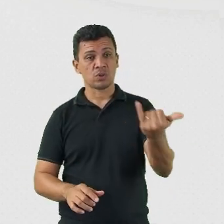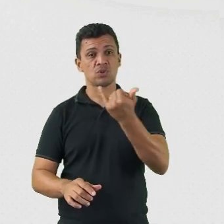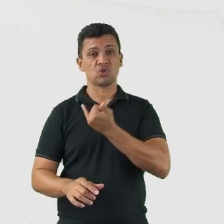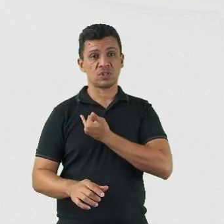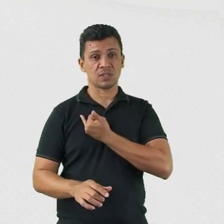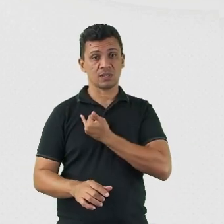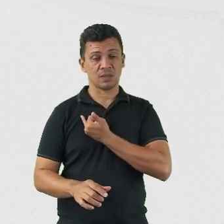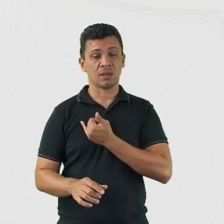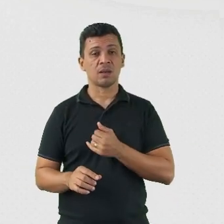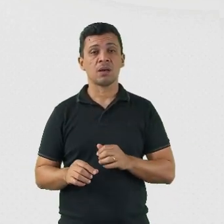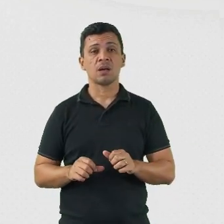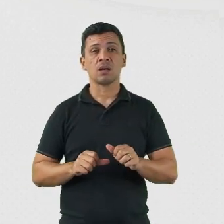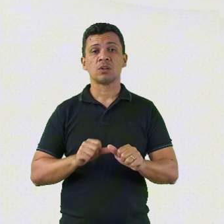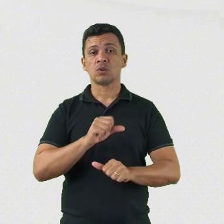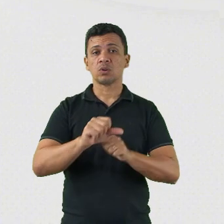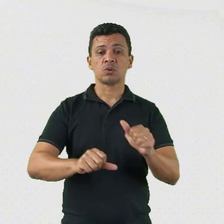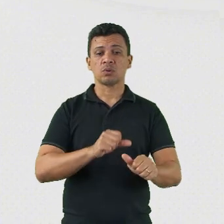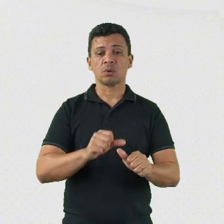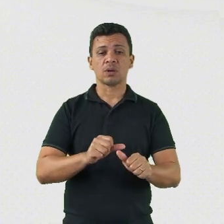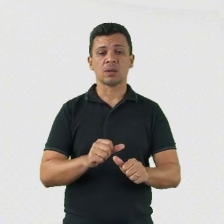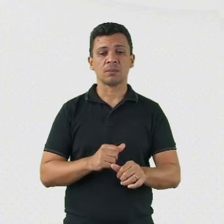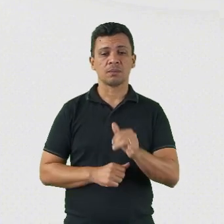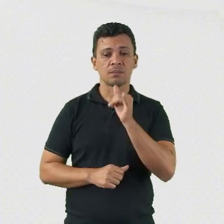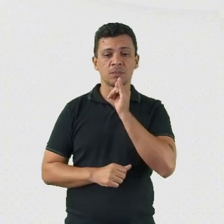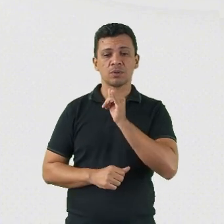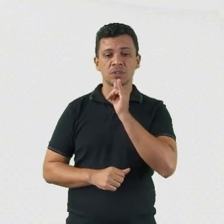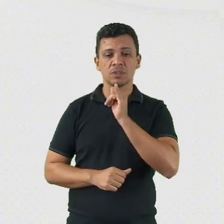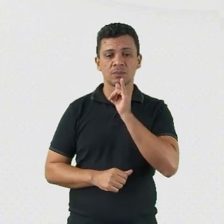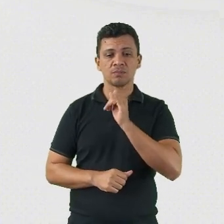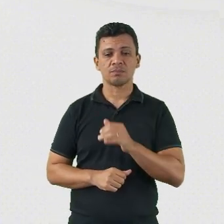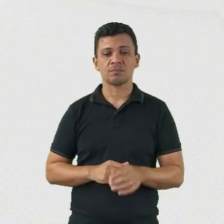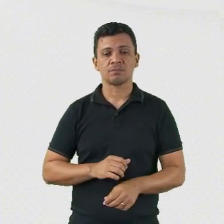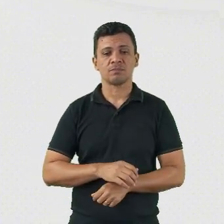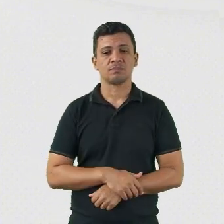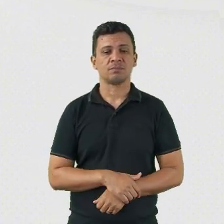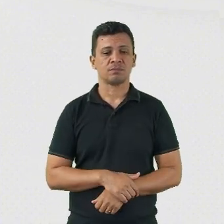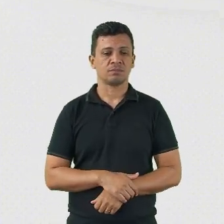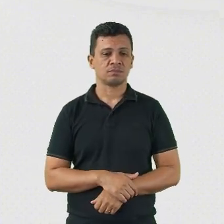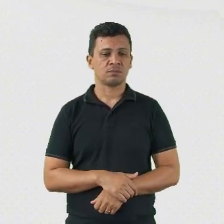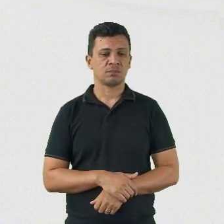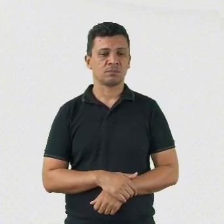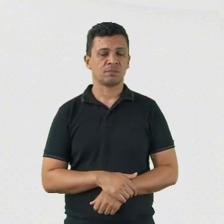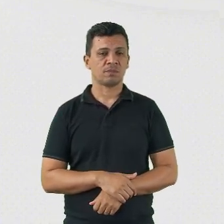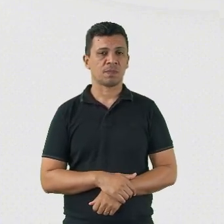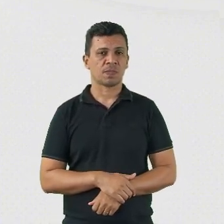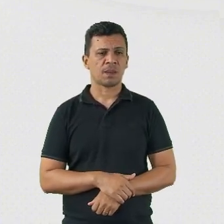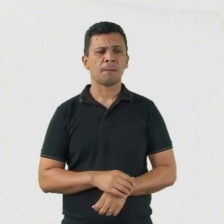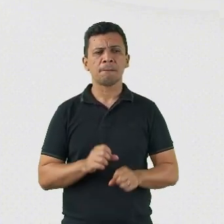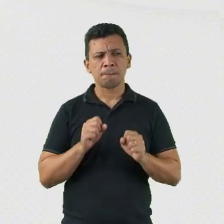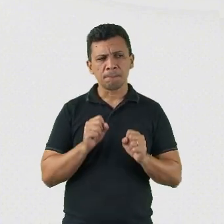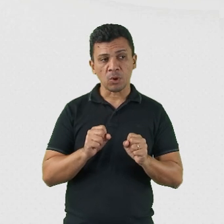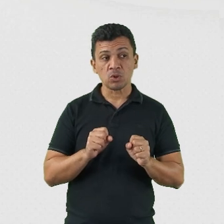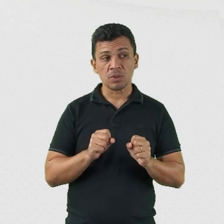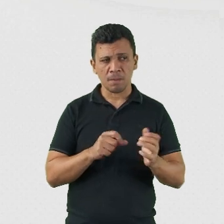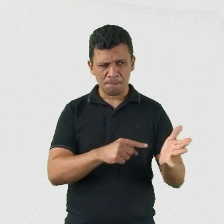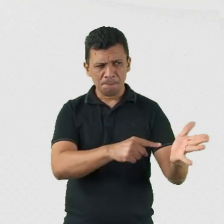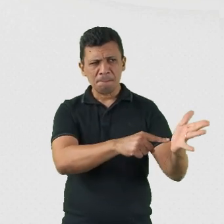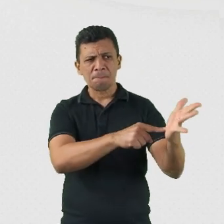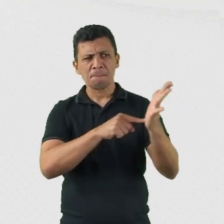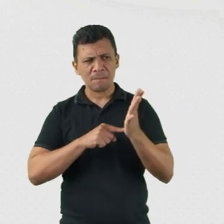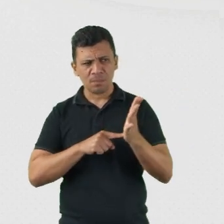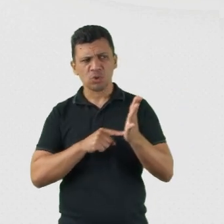você pode trocar por exemplo, show. Can you show me the way? Você pode me mostrar o